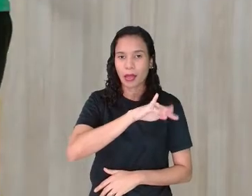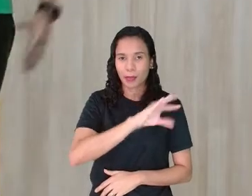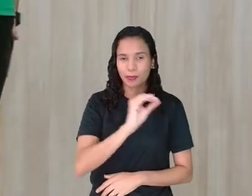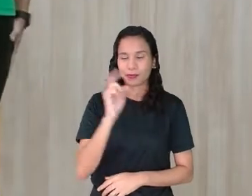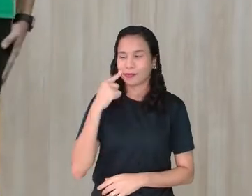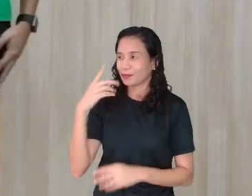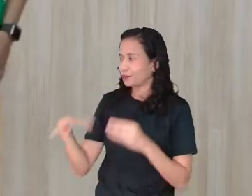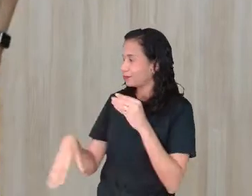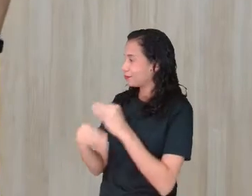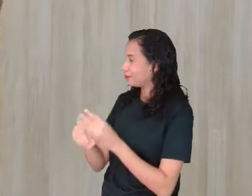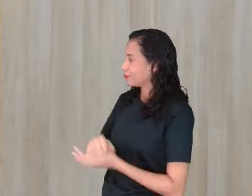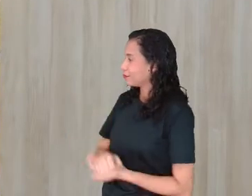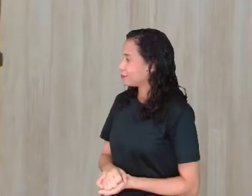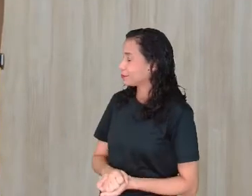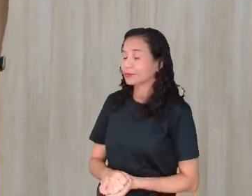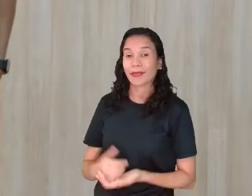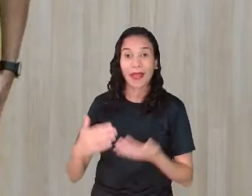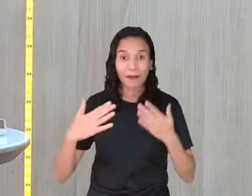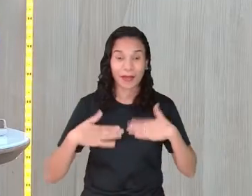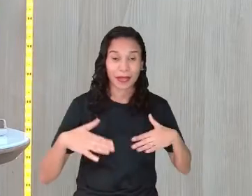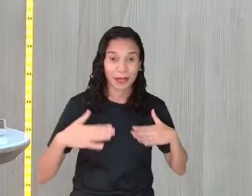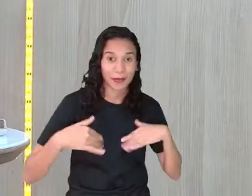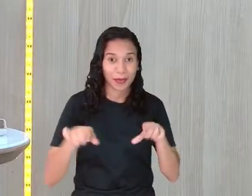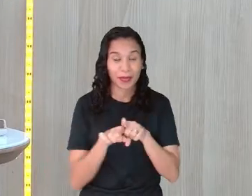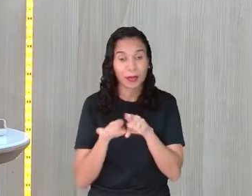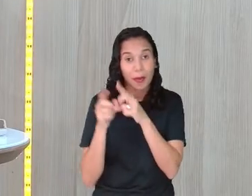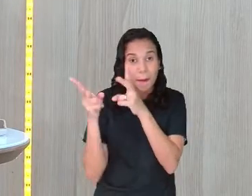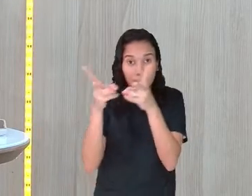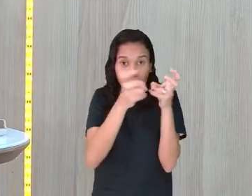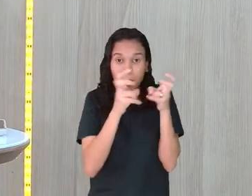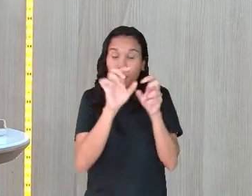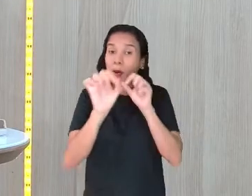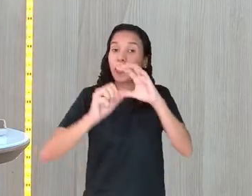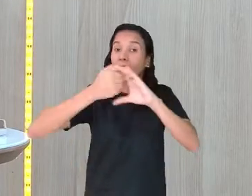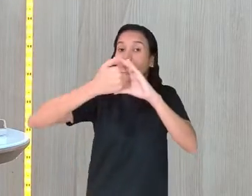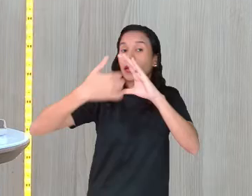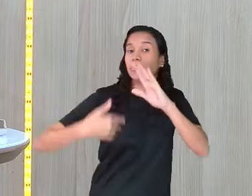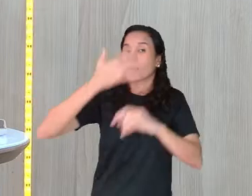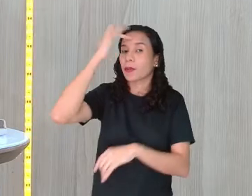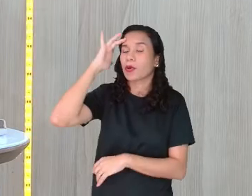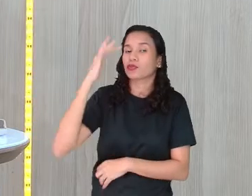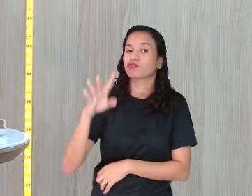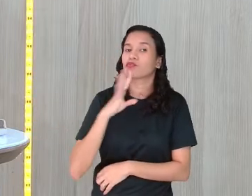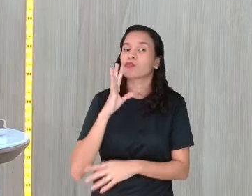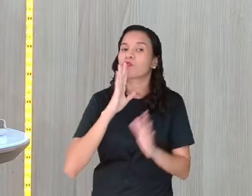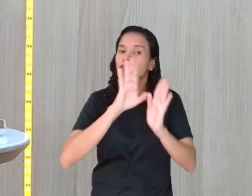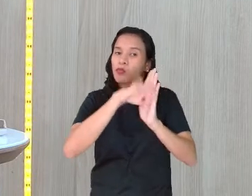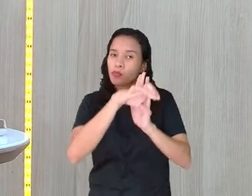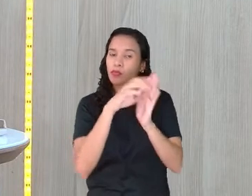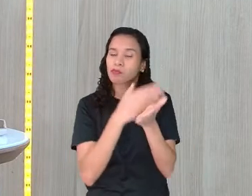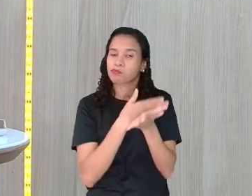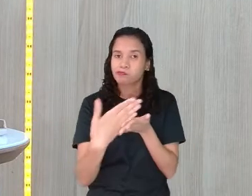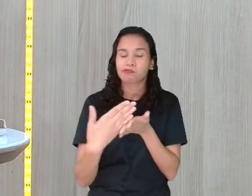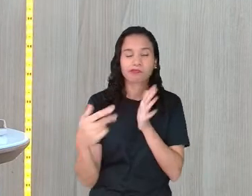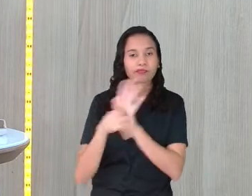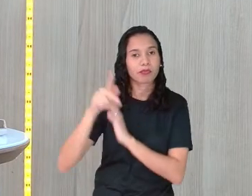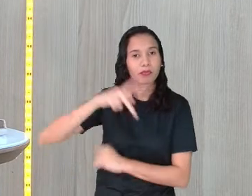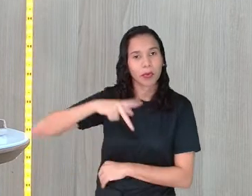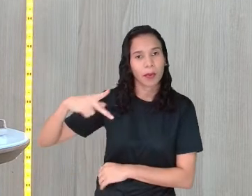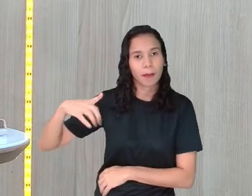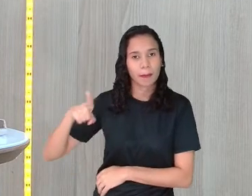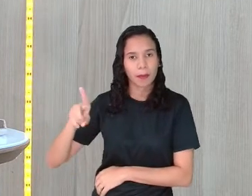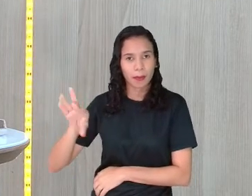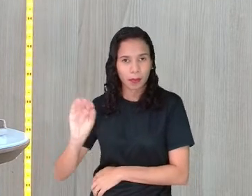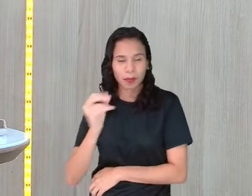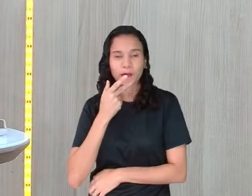Fala, Ricardo. Fica tranquilo de ver e perceber a classificação, você sabendo esses conceitos iniciais, né? Que nem Pedro falou. Se você